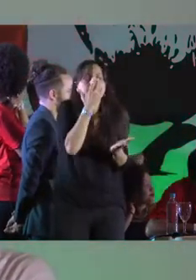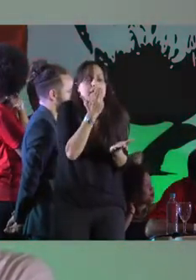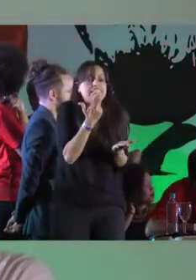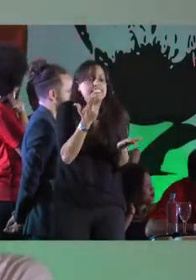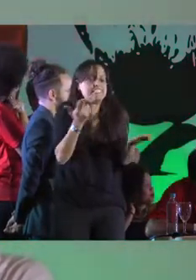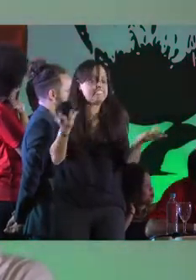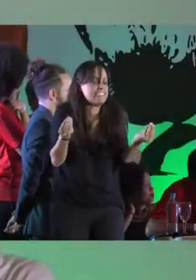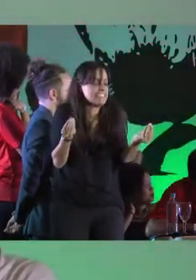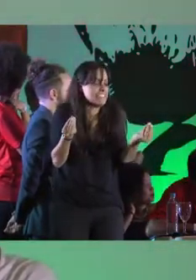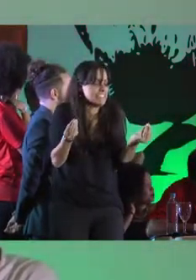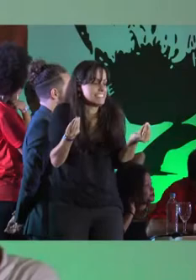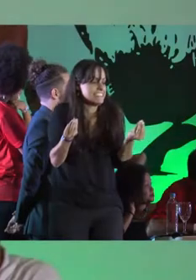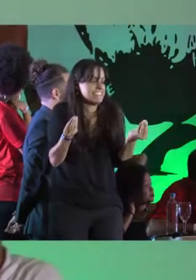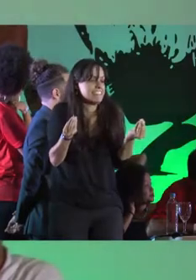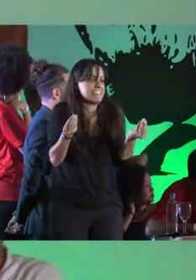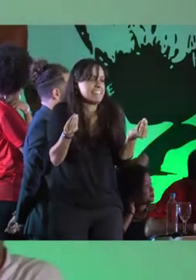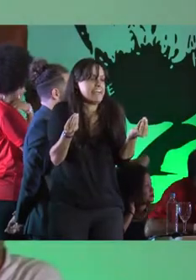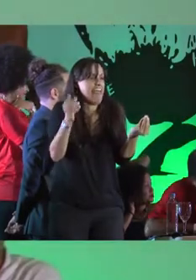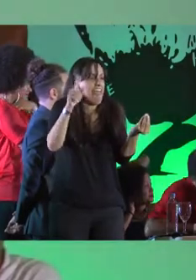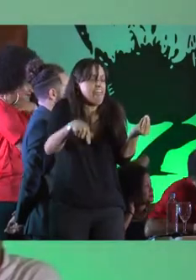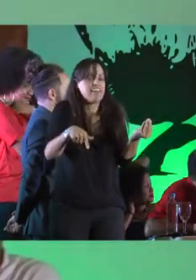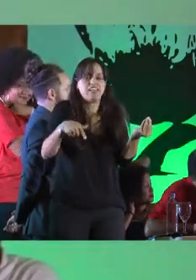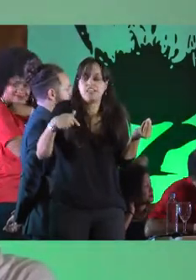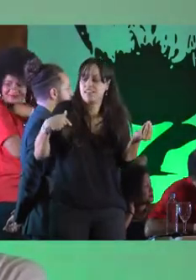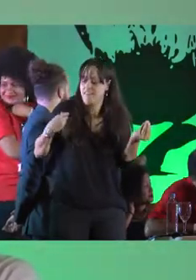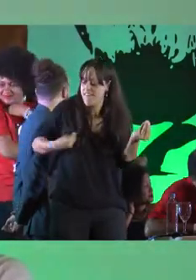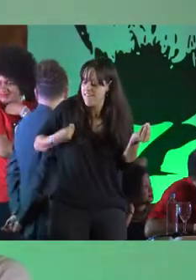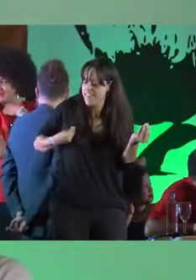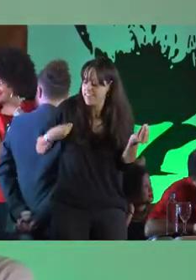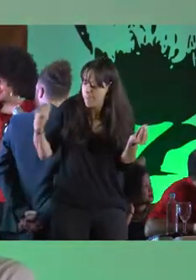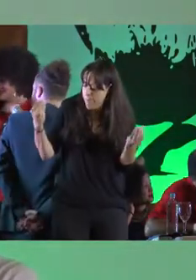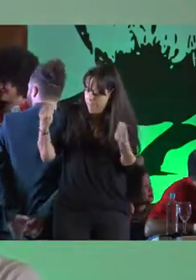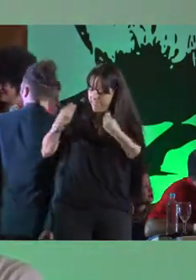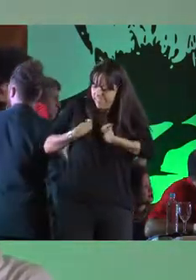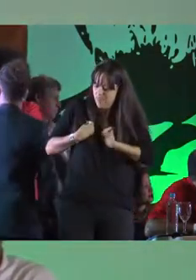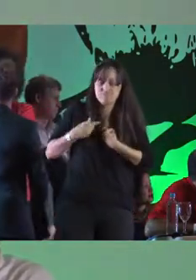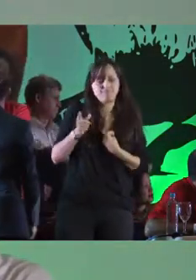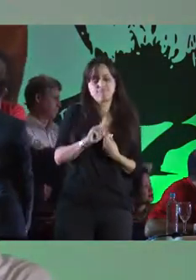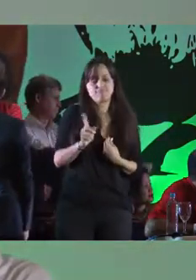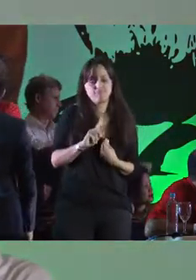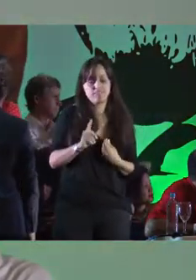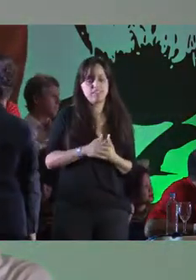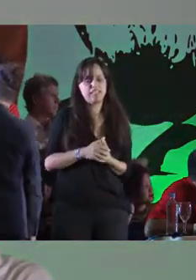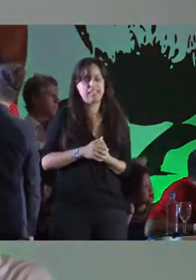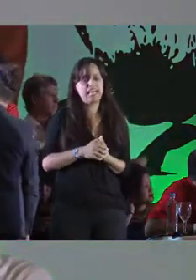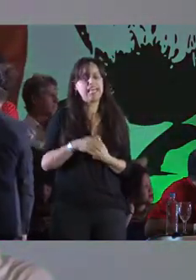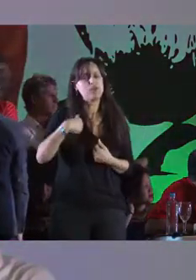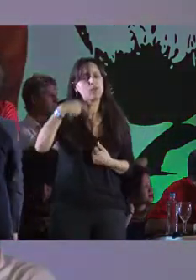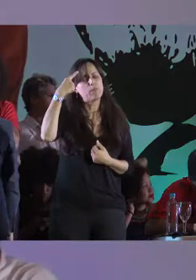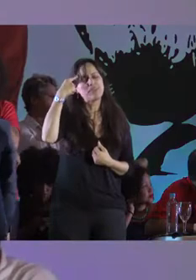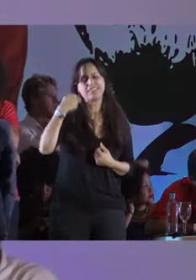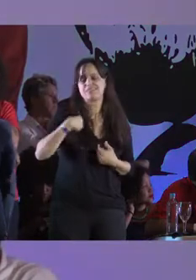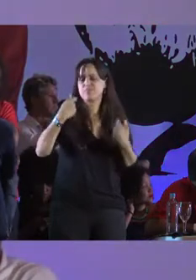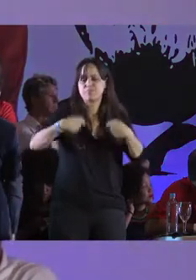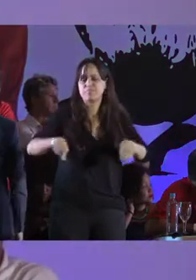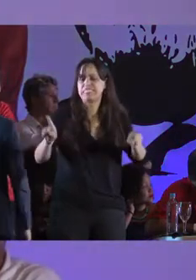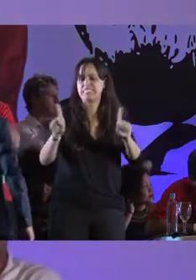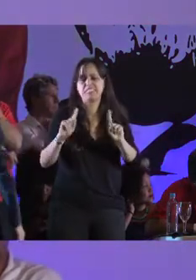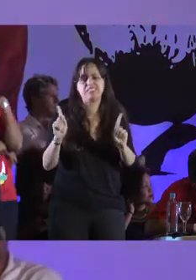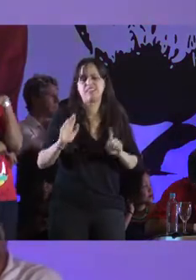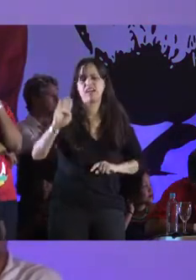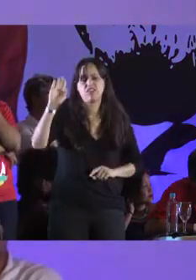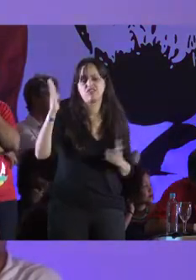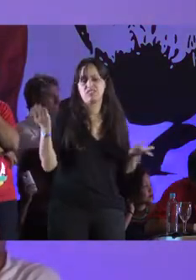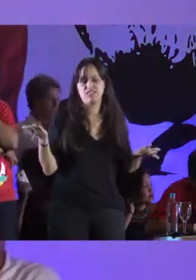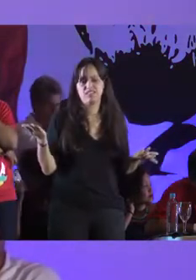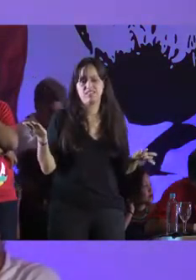coisa que o destino traçou. Eu até achava que nem deveria ser candidato mais. Mas, na situação